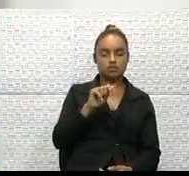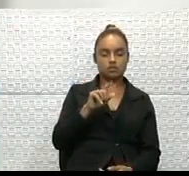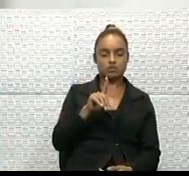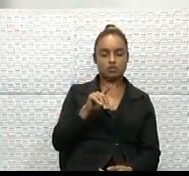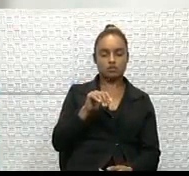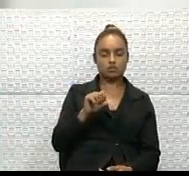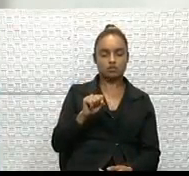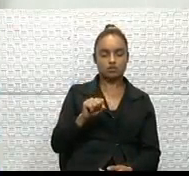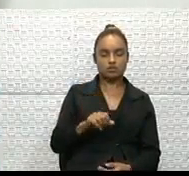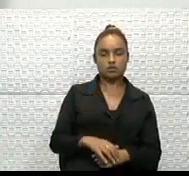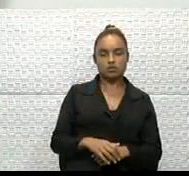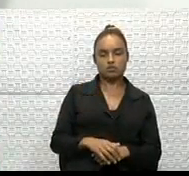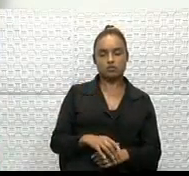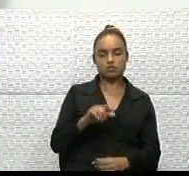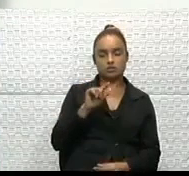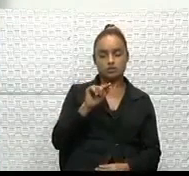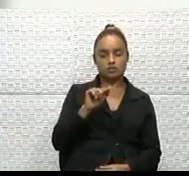Então nós inserimos